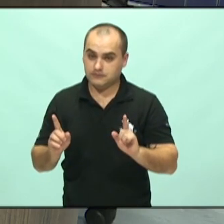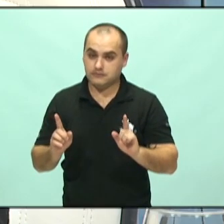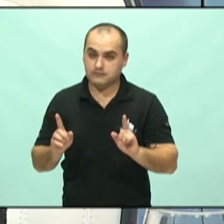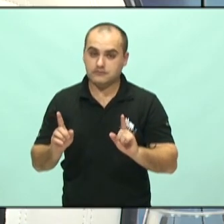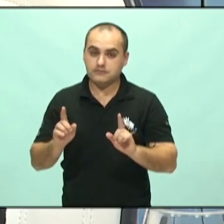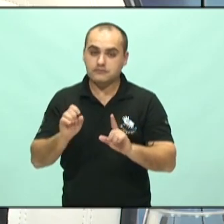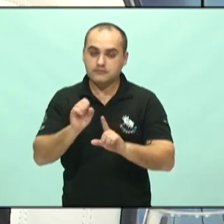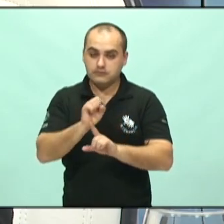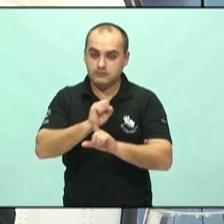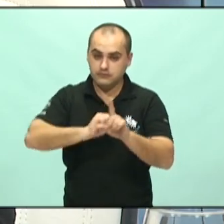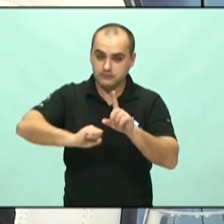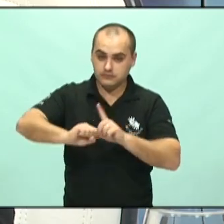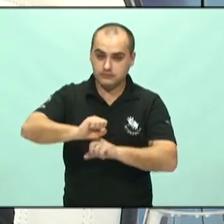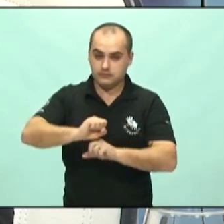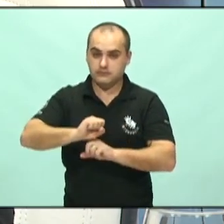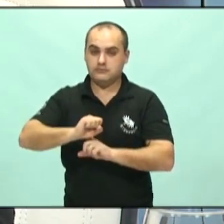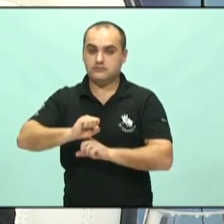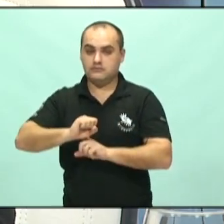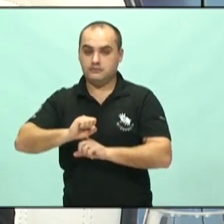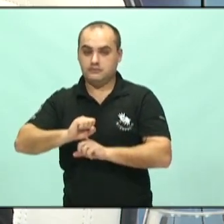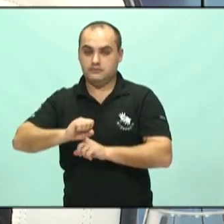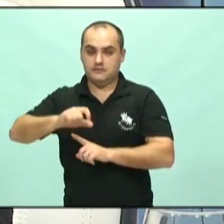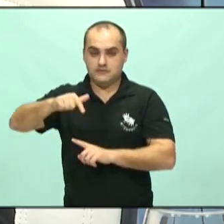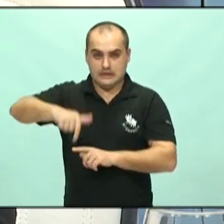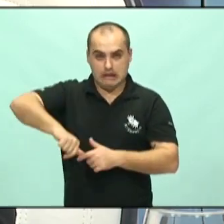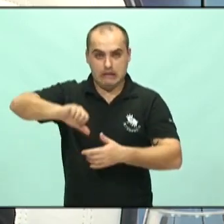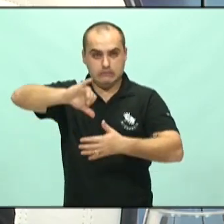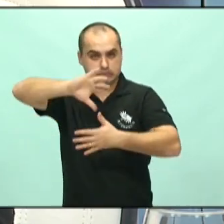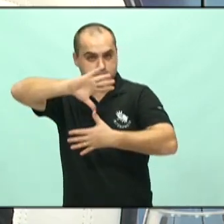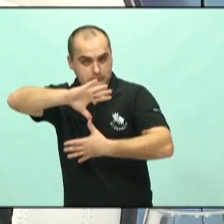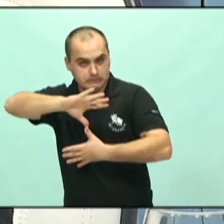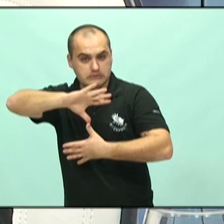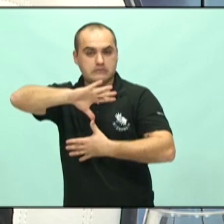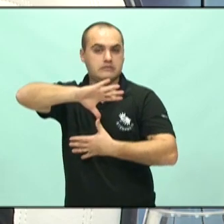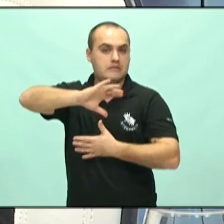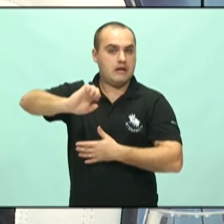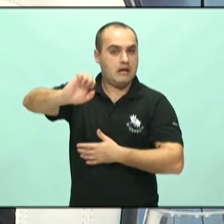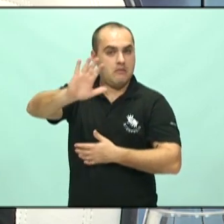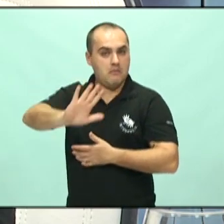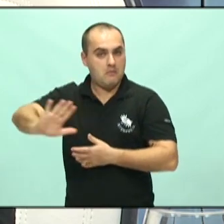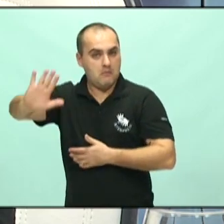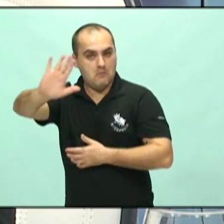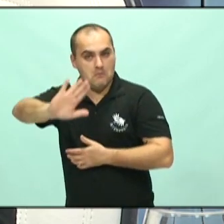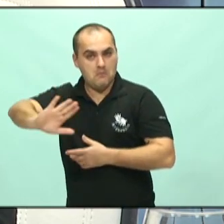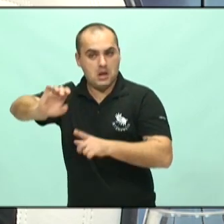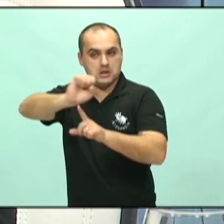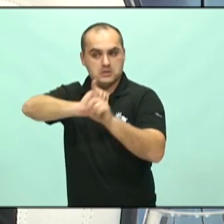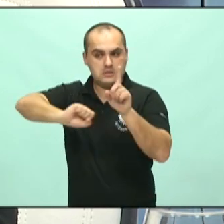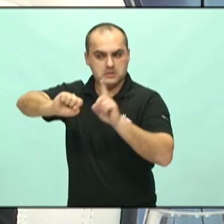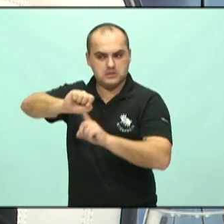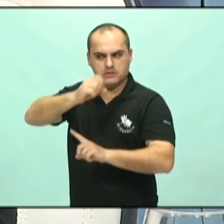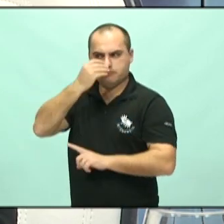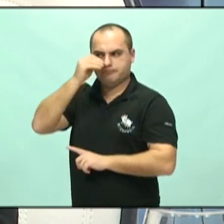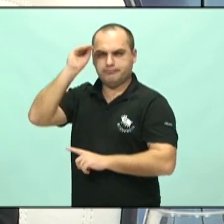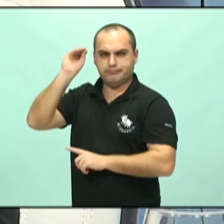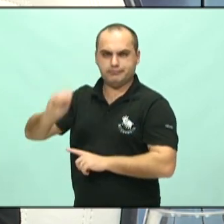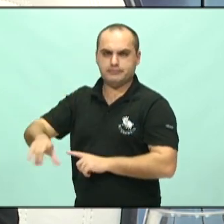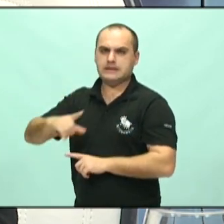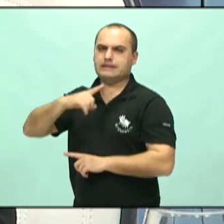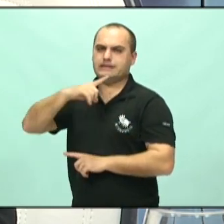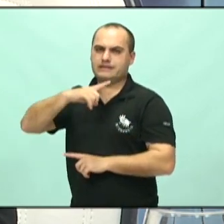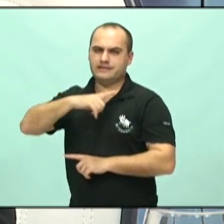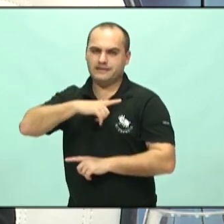social que nós estamos vivendo na Latinoamérica, na Europa e etc., a gente está passando por